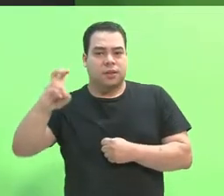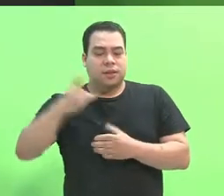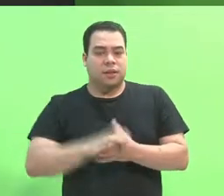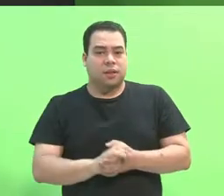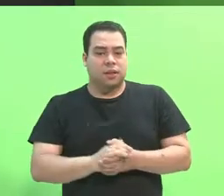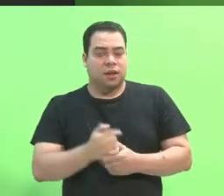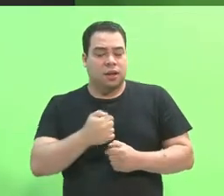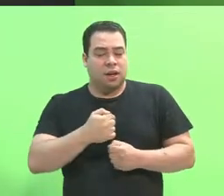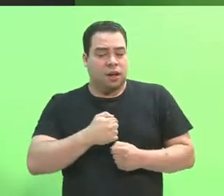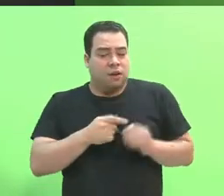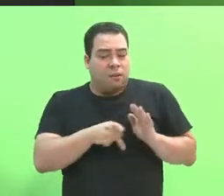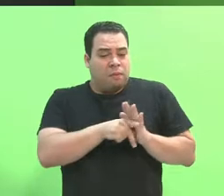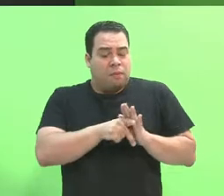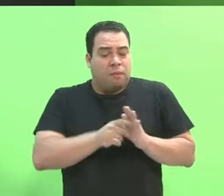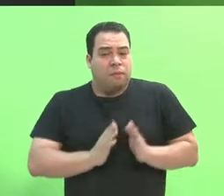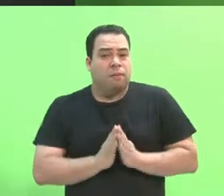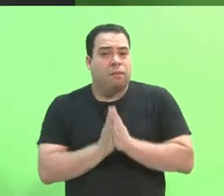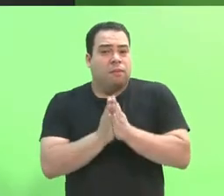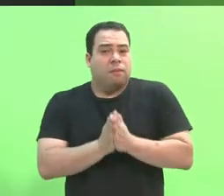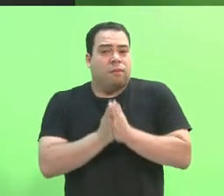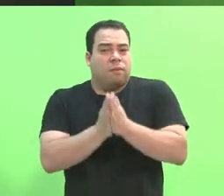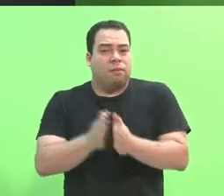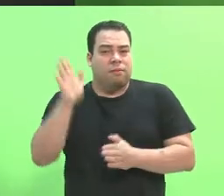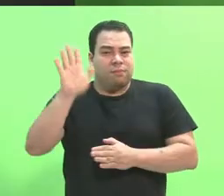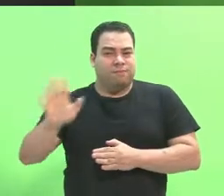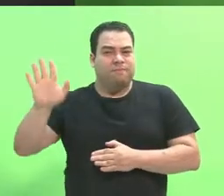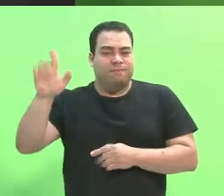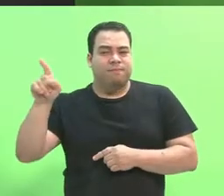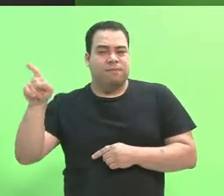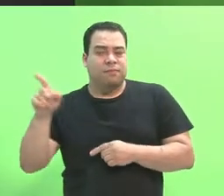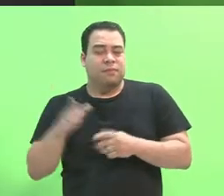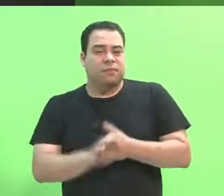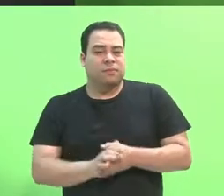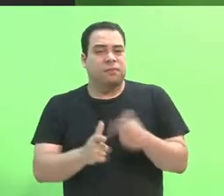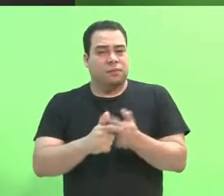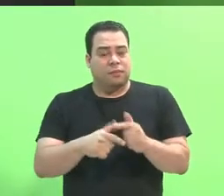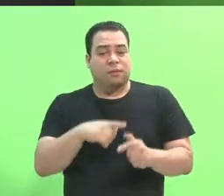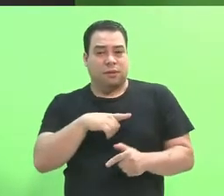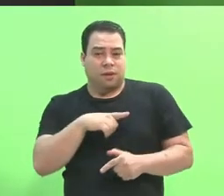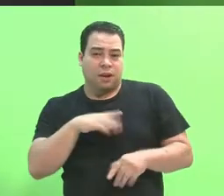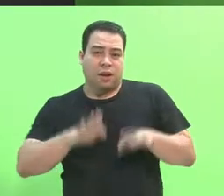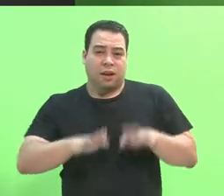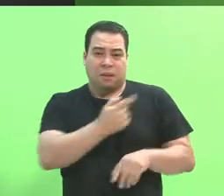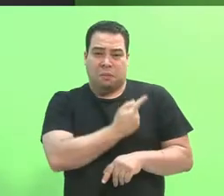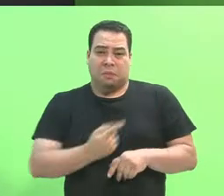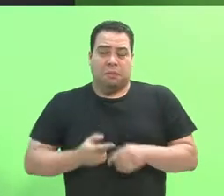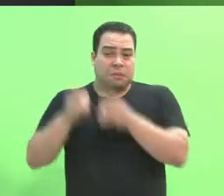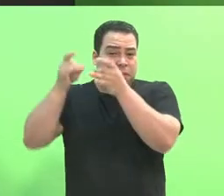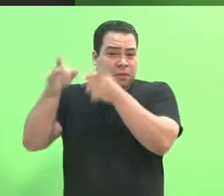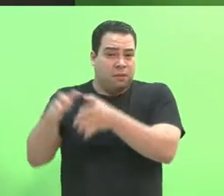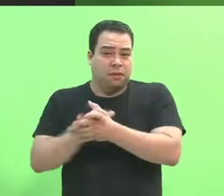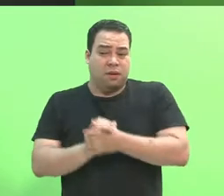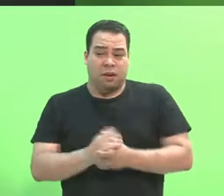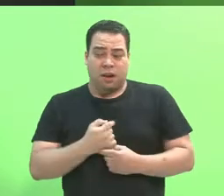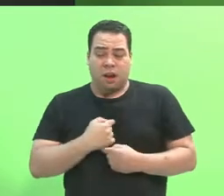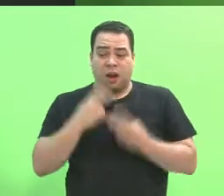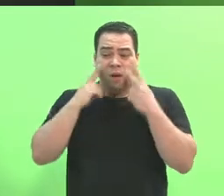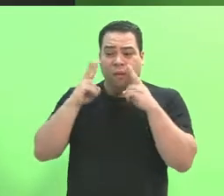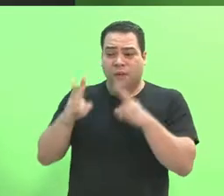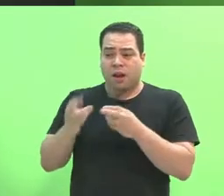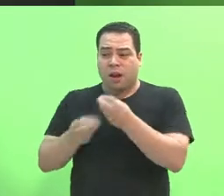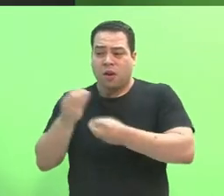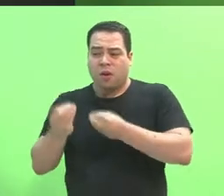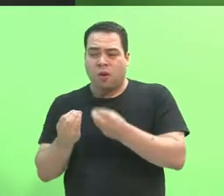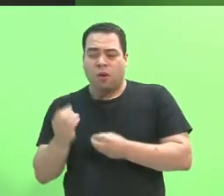Vale do Jequitionha, região de tanta desigualdade e esquecida pelos nossos governantes. Vejo o quanto o